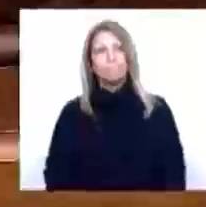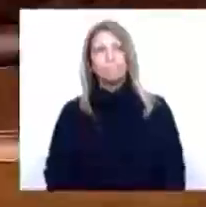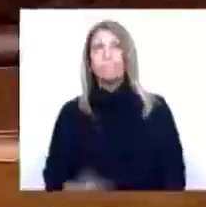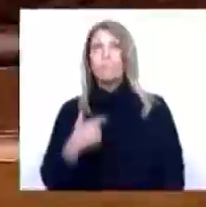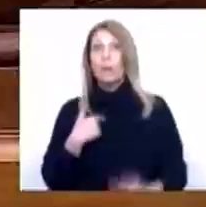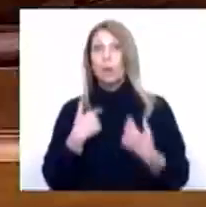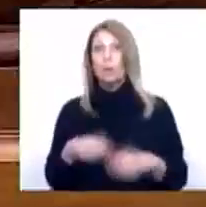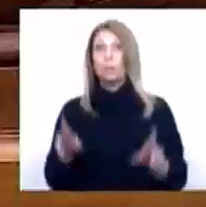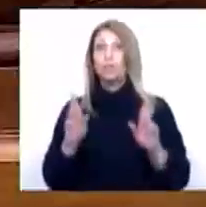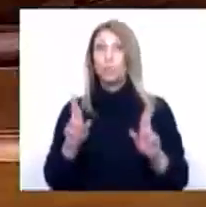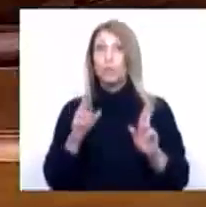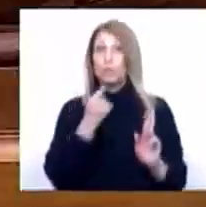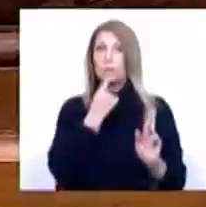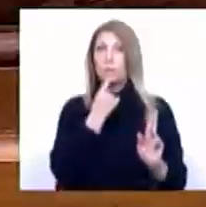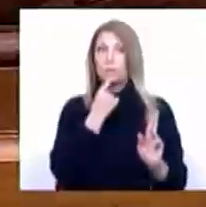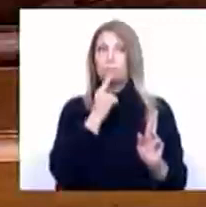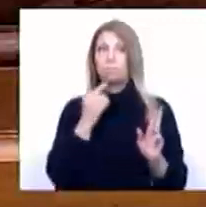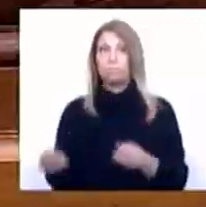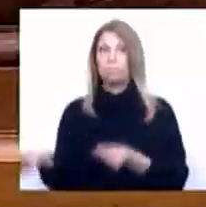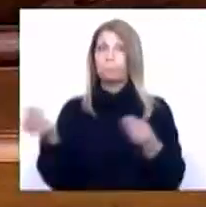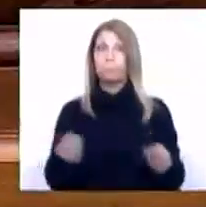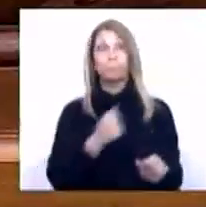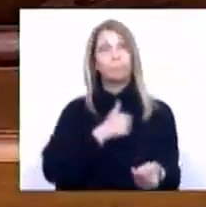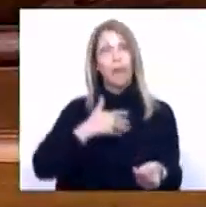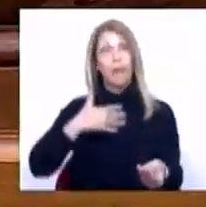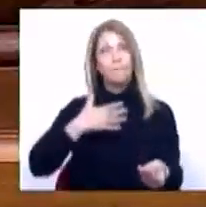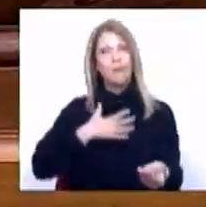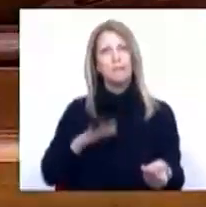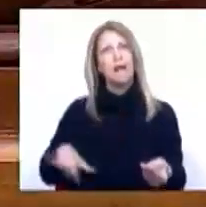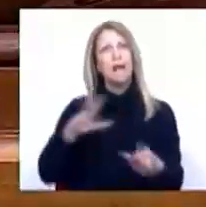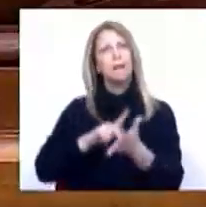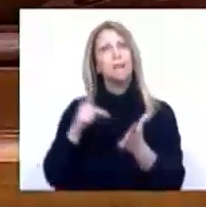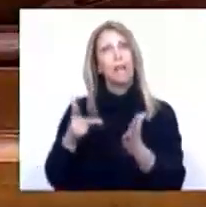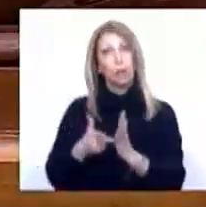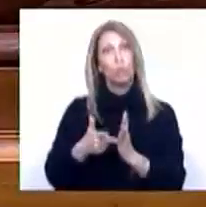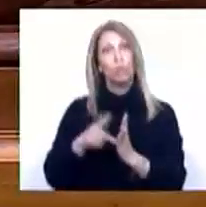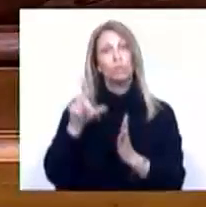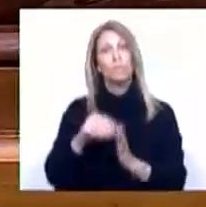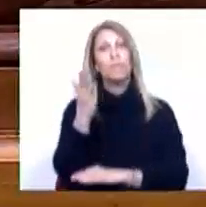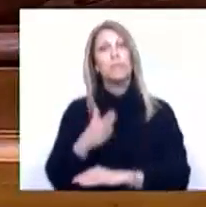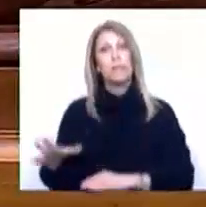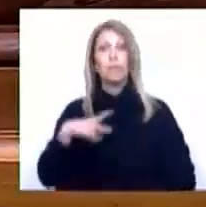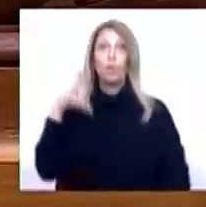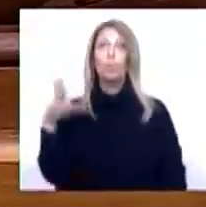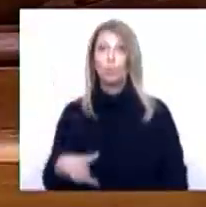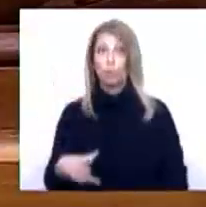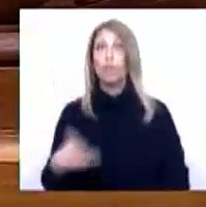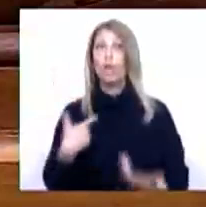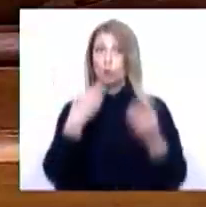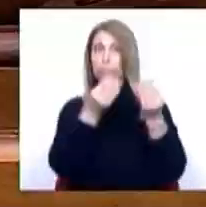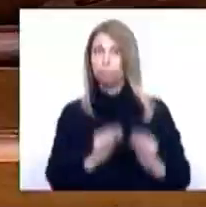Estou muito esperançado com as apresentações que as empresas, o tecido tecnológico e o sistema científico português fizeram.